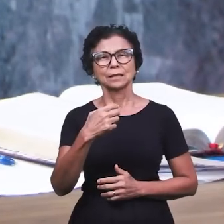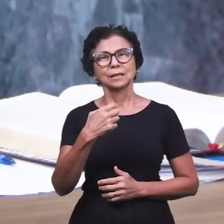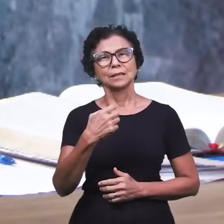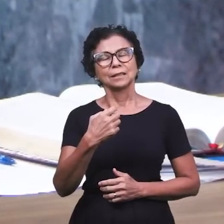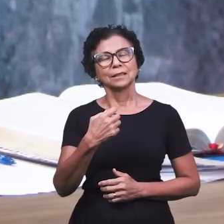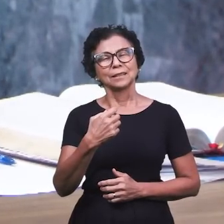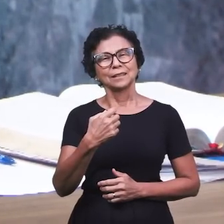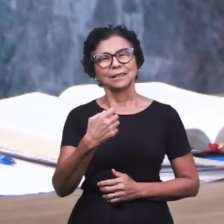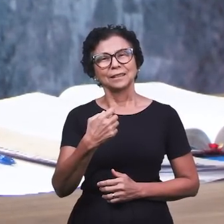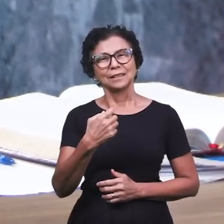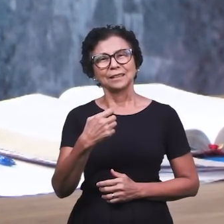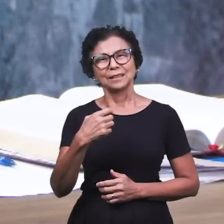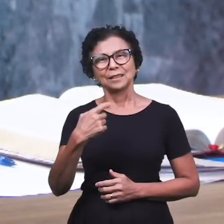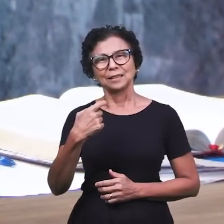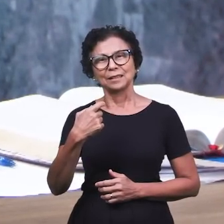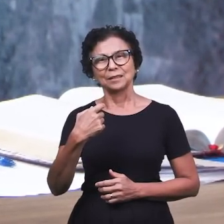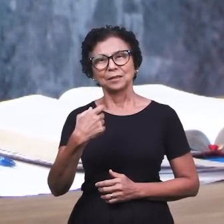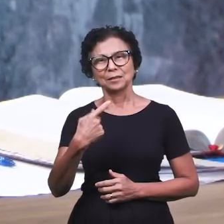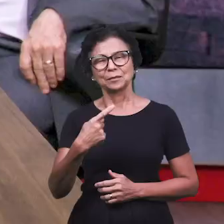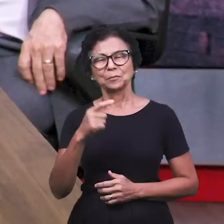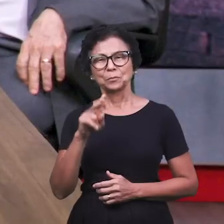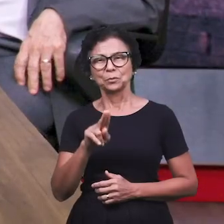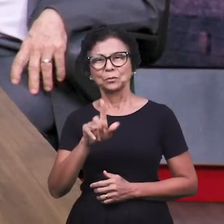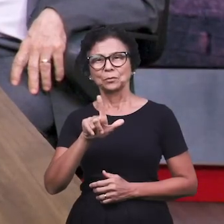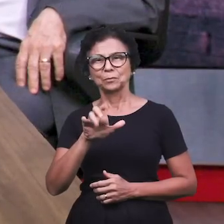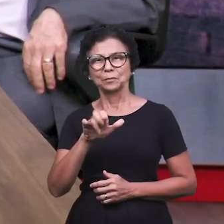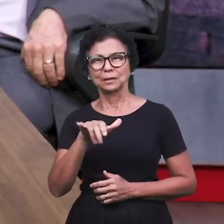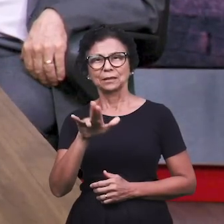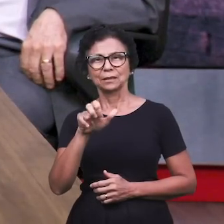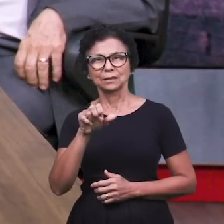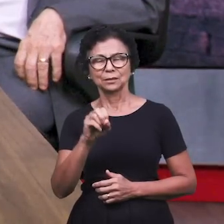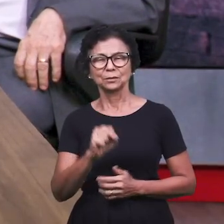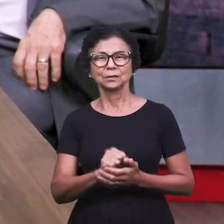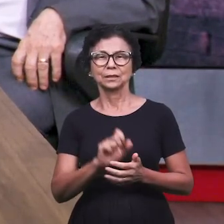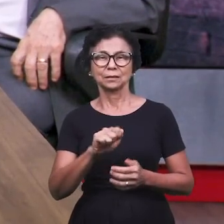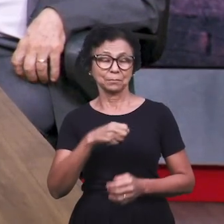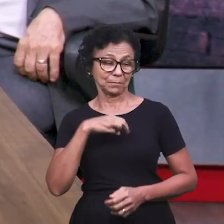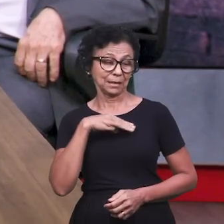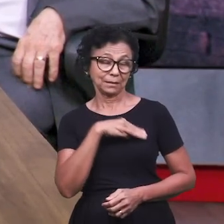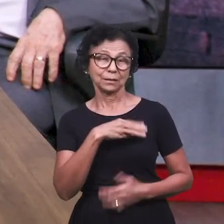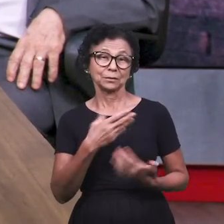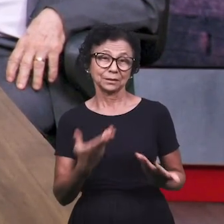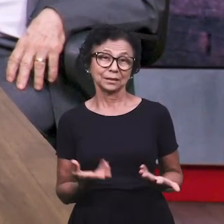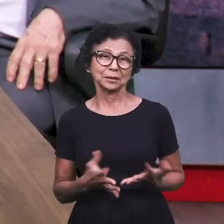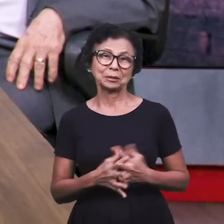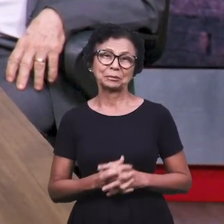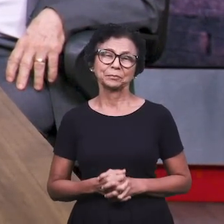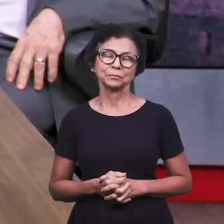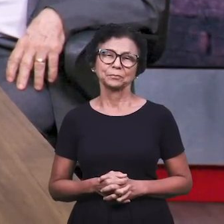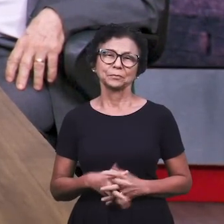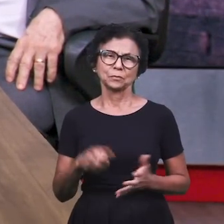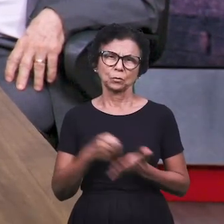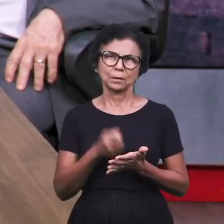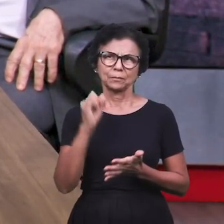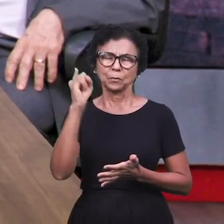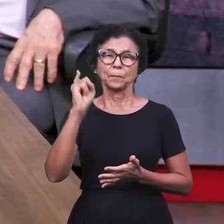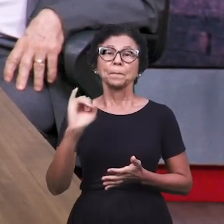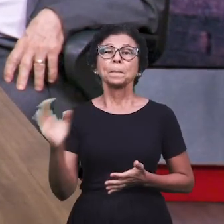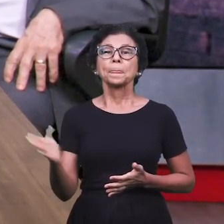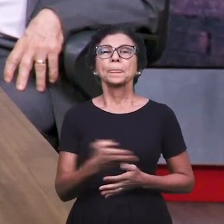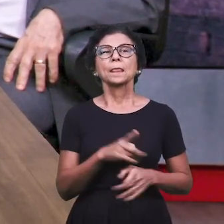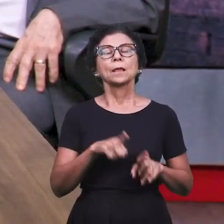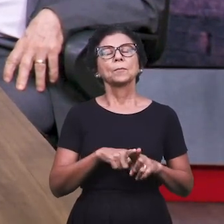A unidade que o Espírito Santo promove, né? Bom, aí depois de Mateus nós temos o outro também, André.